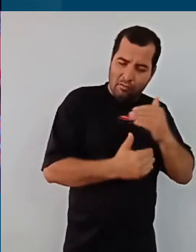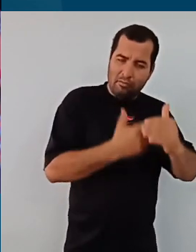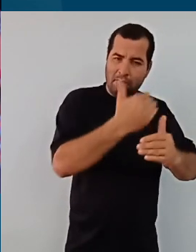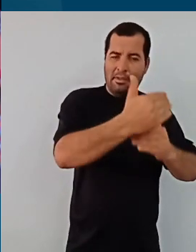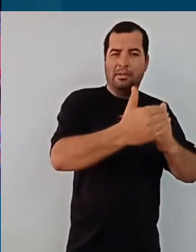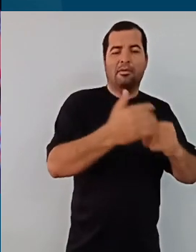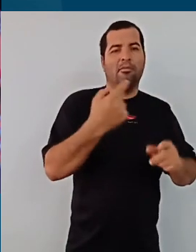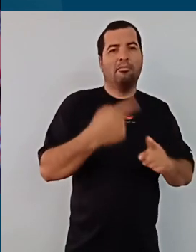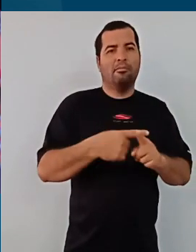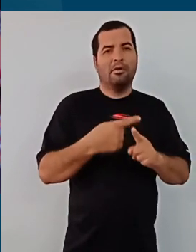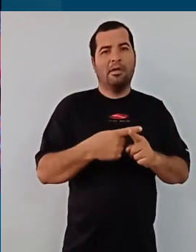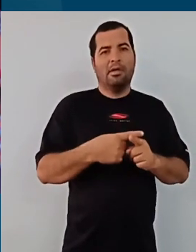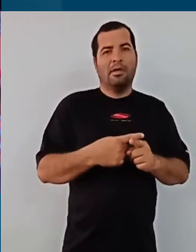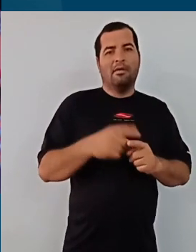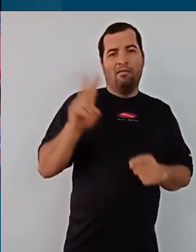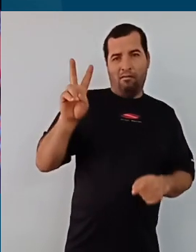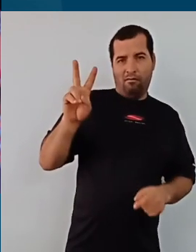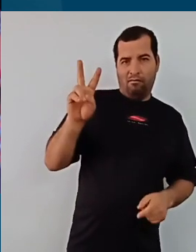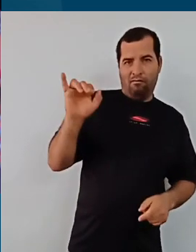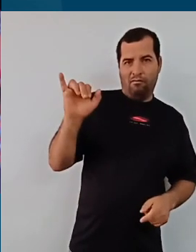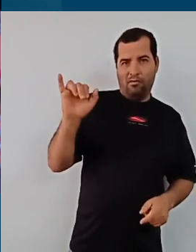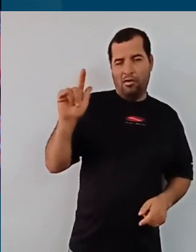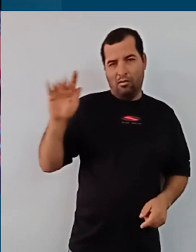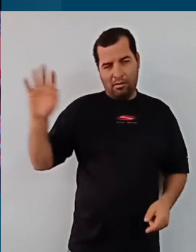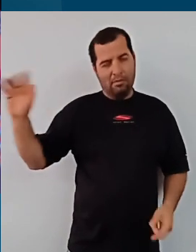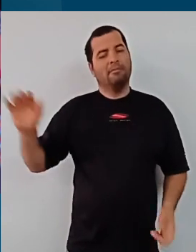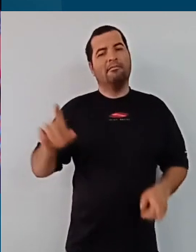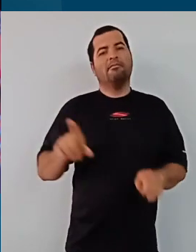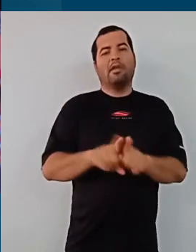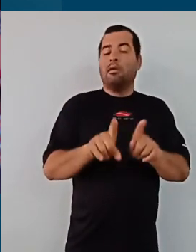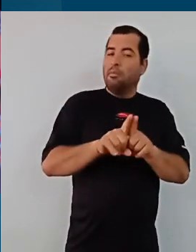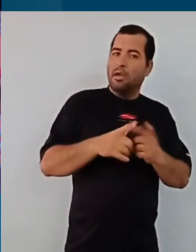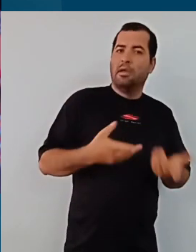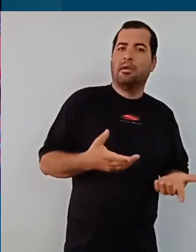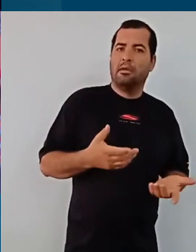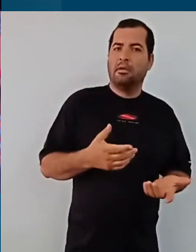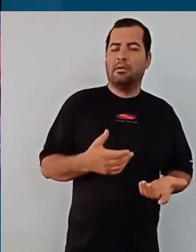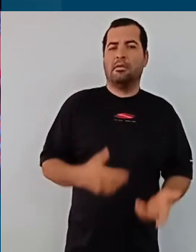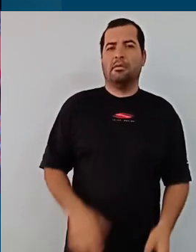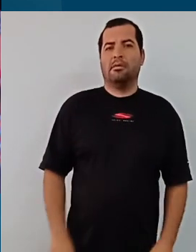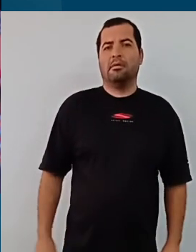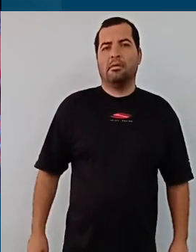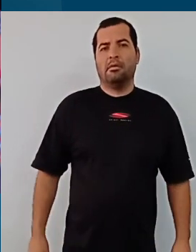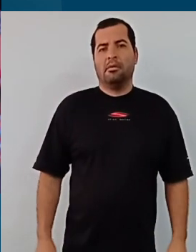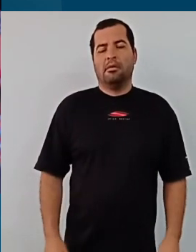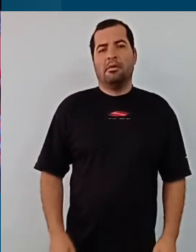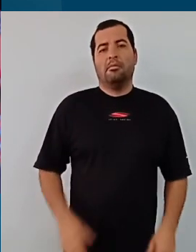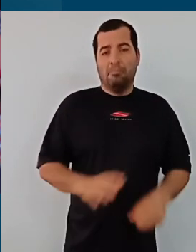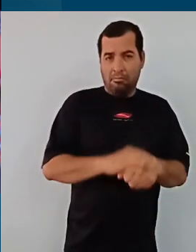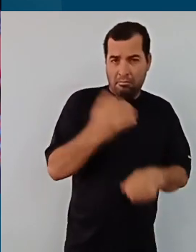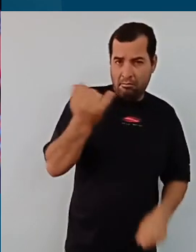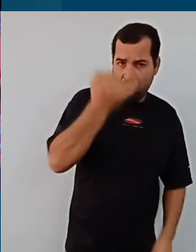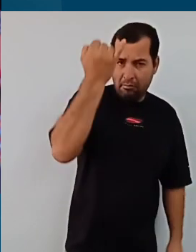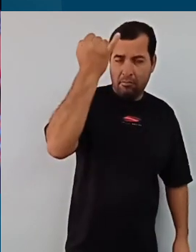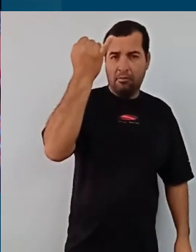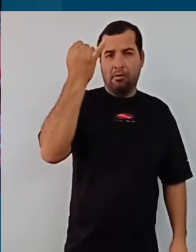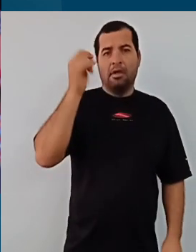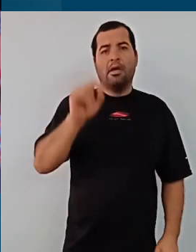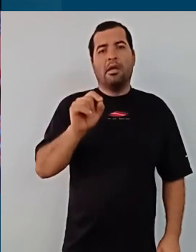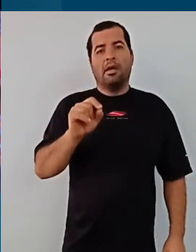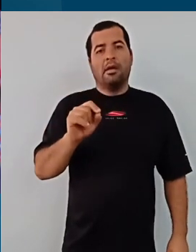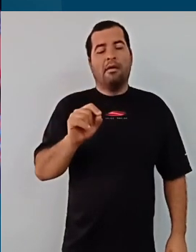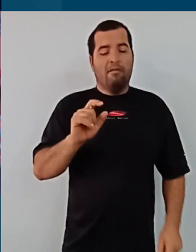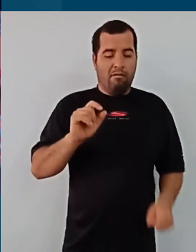quando a gente traz o Vygotsky ali como precursor, enfim, mas eu acho que o que fica bem importante